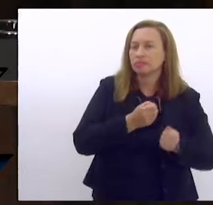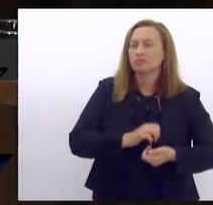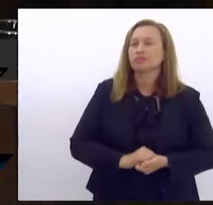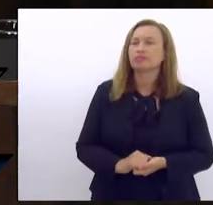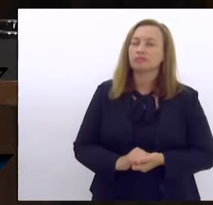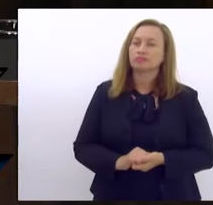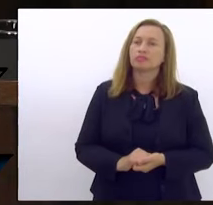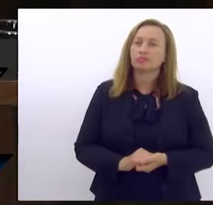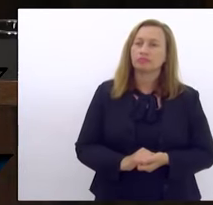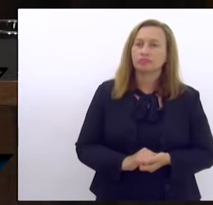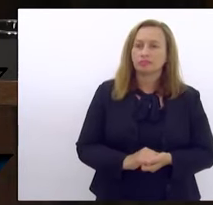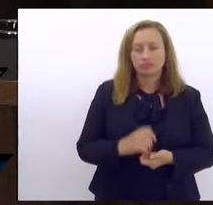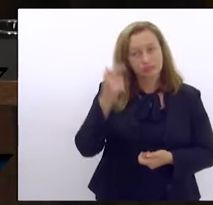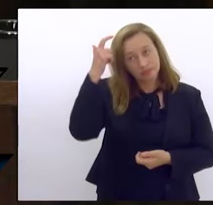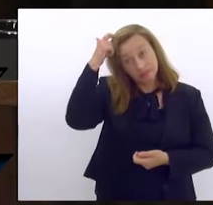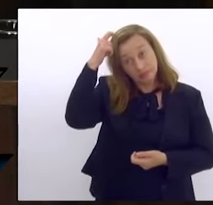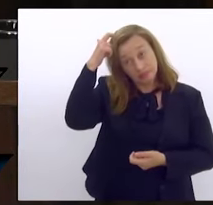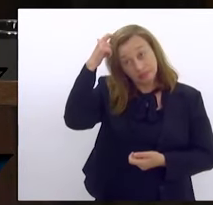e Controle.